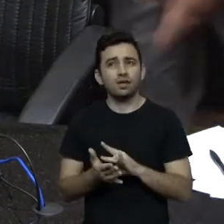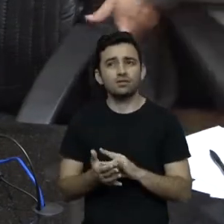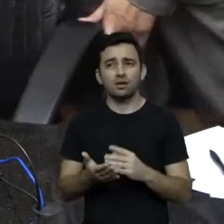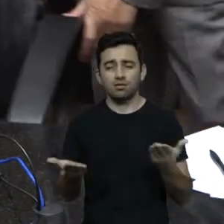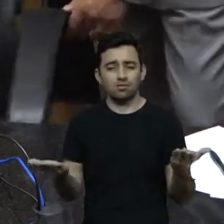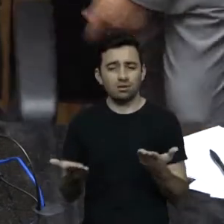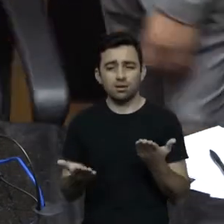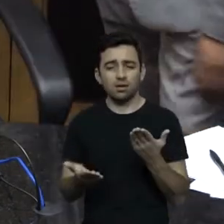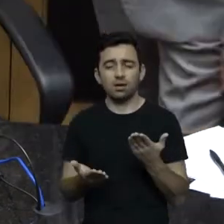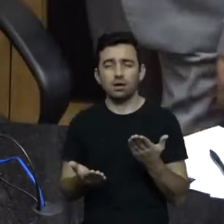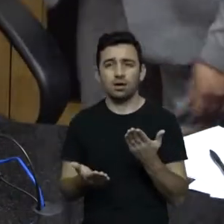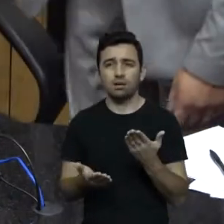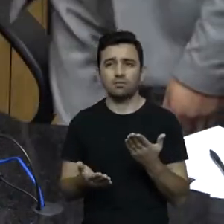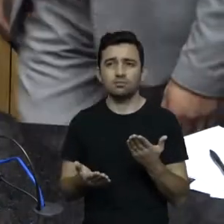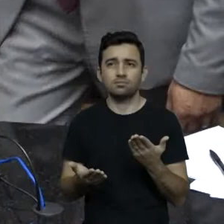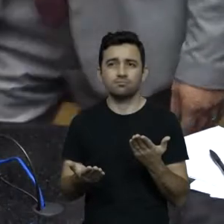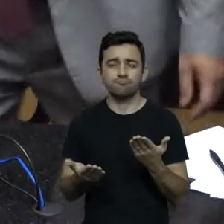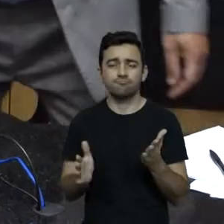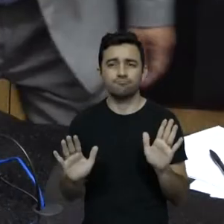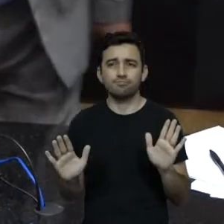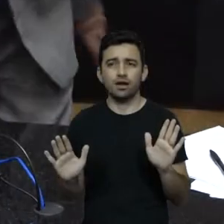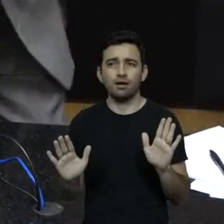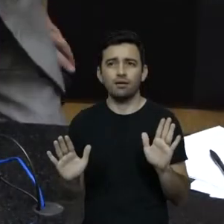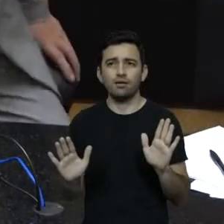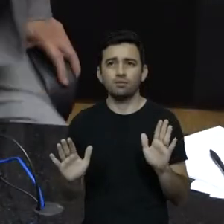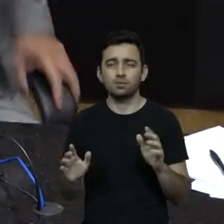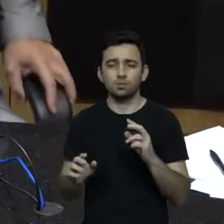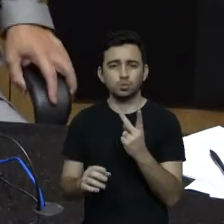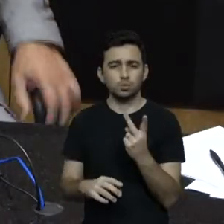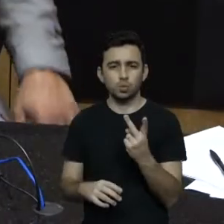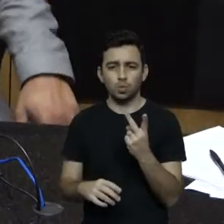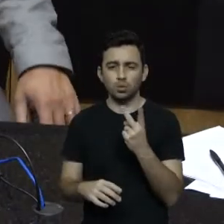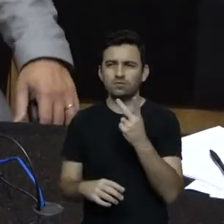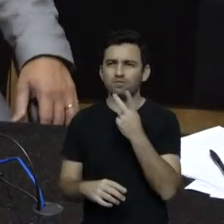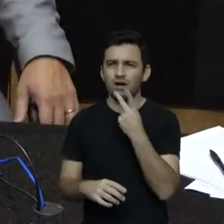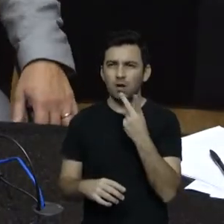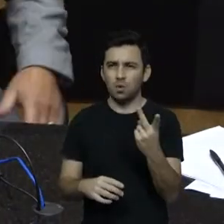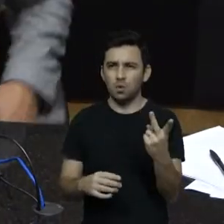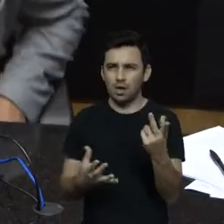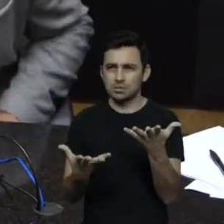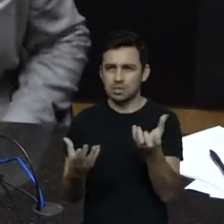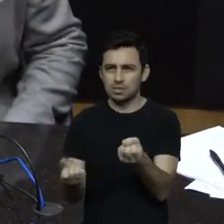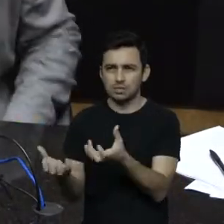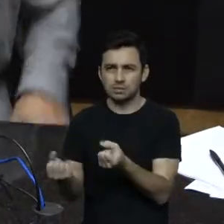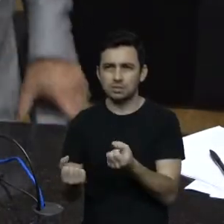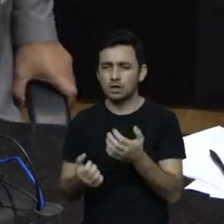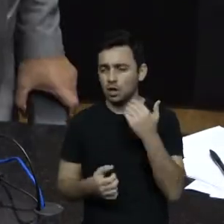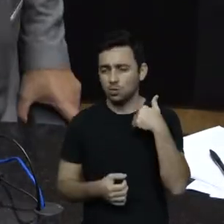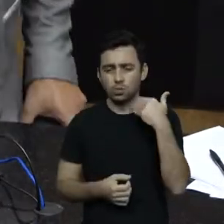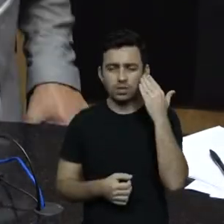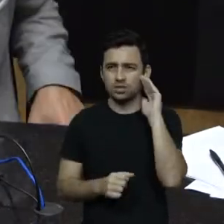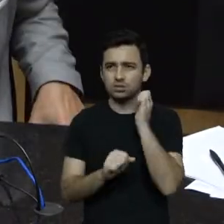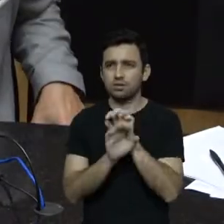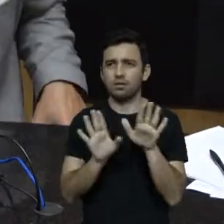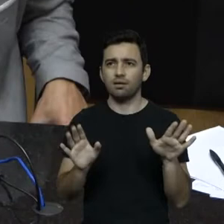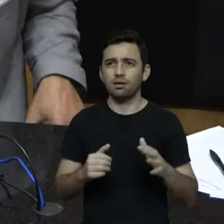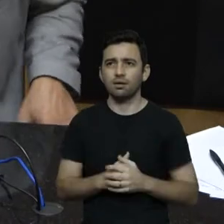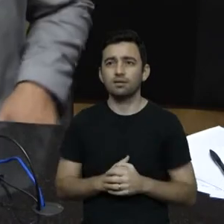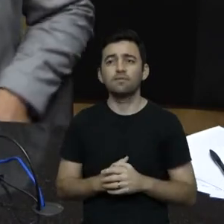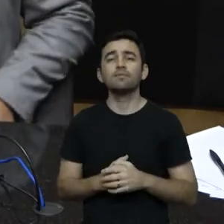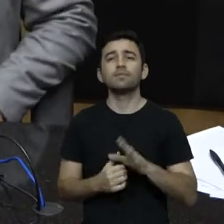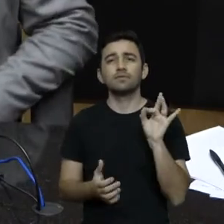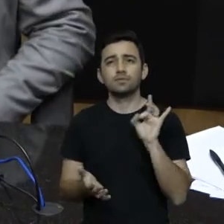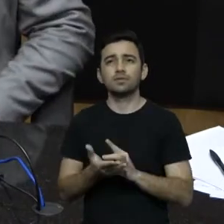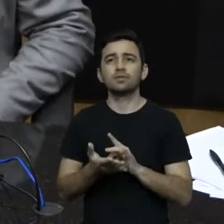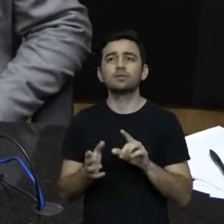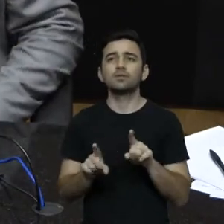por terra aqui se os dois lados diz que estão sendo abraçados pelos setores eu não consegui entender é bem verdade